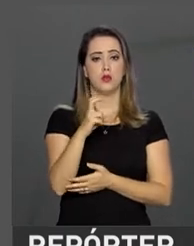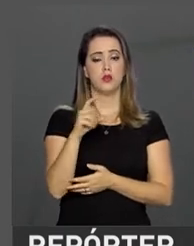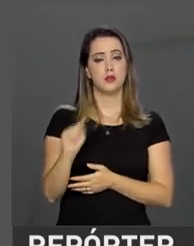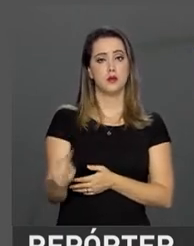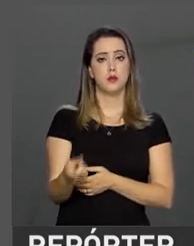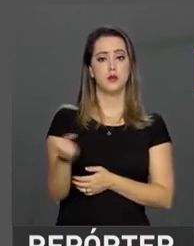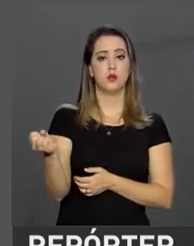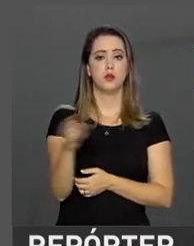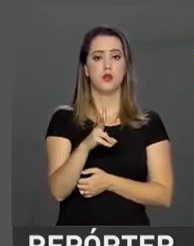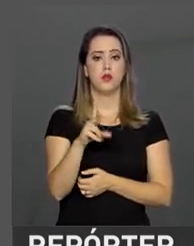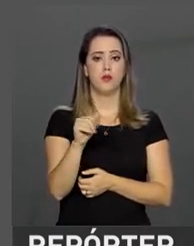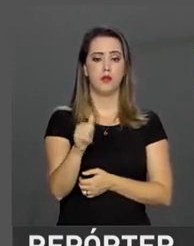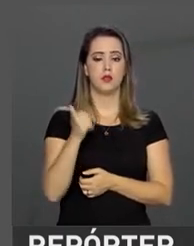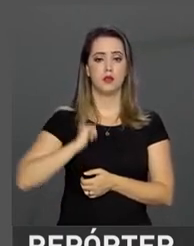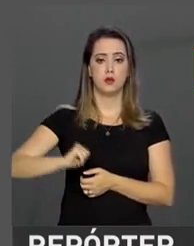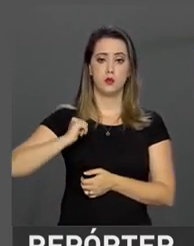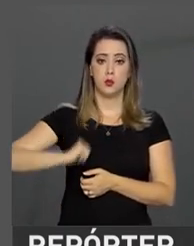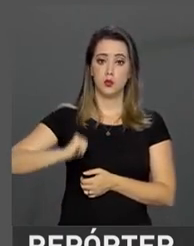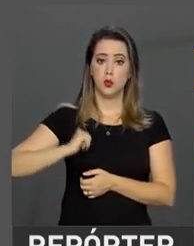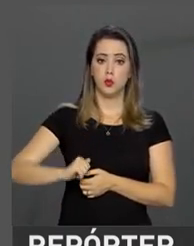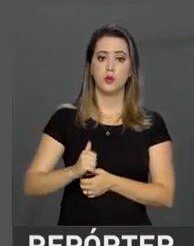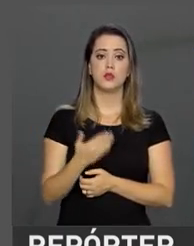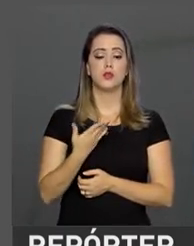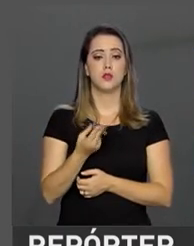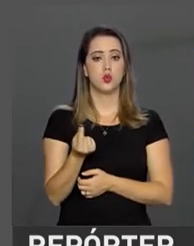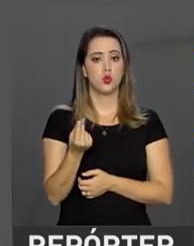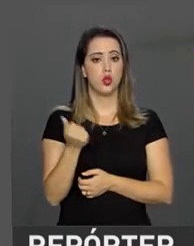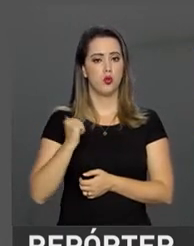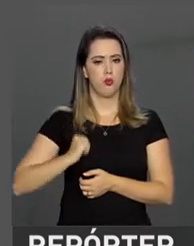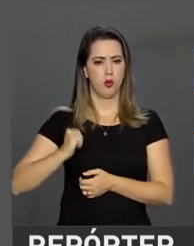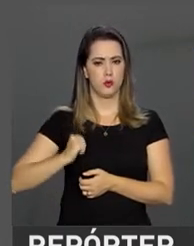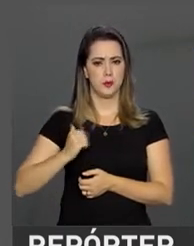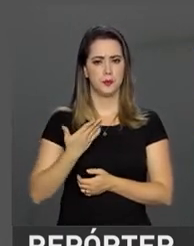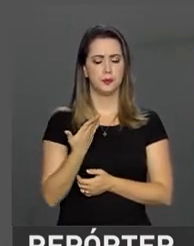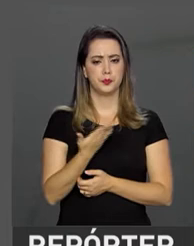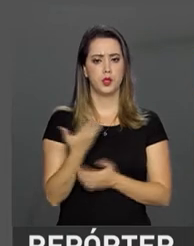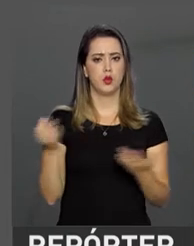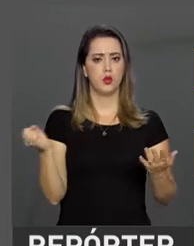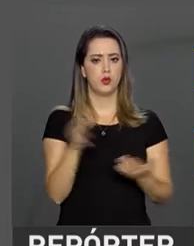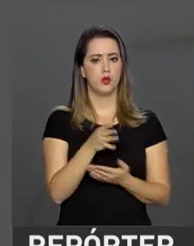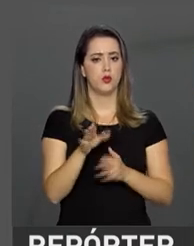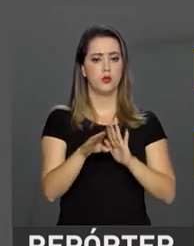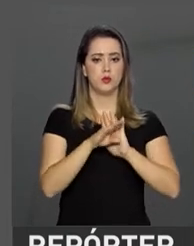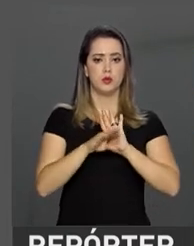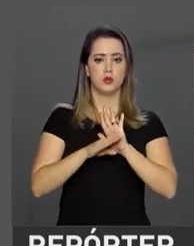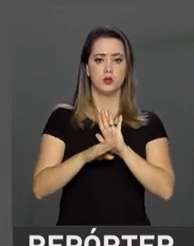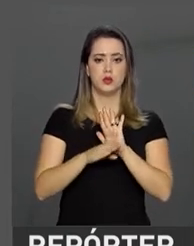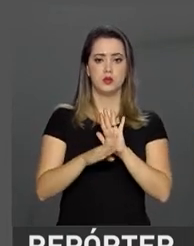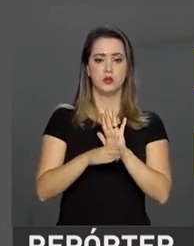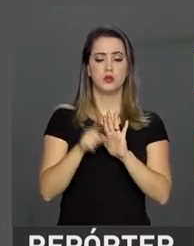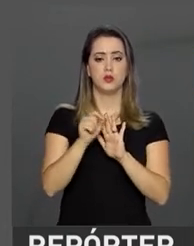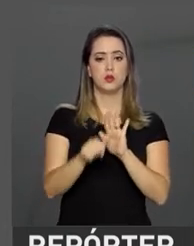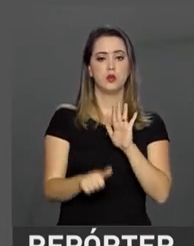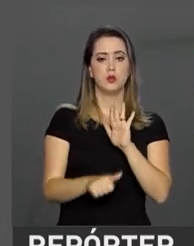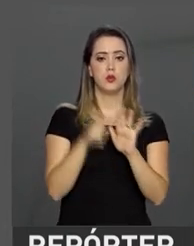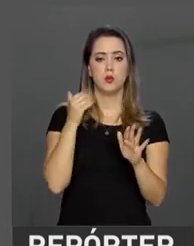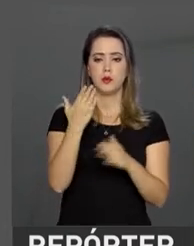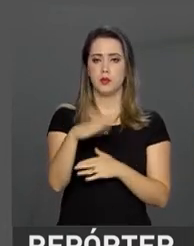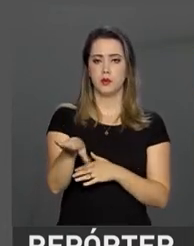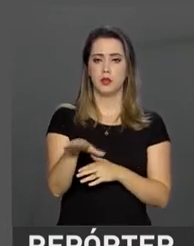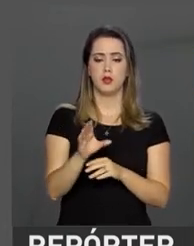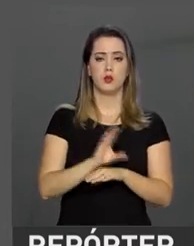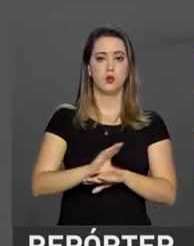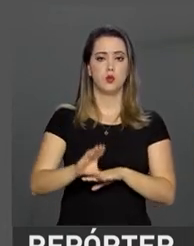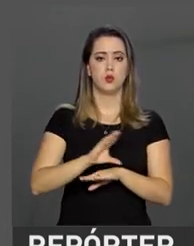novas vagas com bolsas para os estudantes. A novidade é que agora o programa vai ser destinado a alunos na primeira metade do